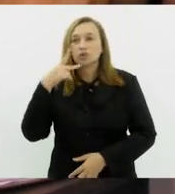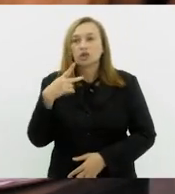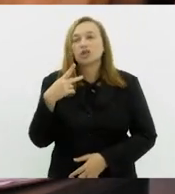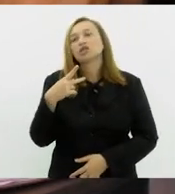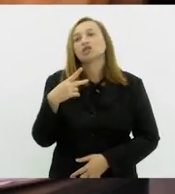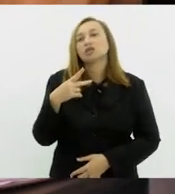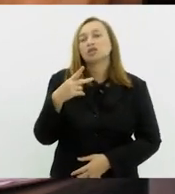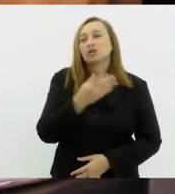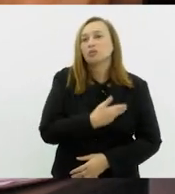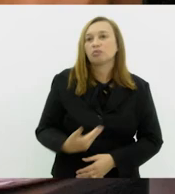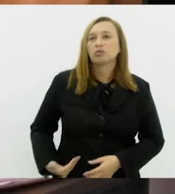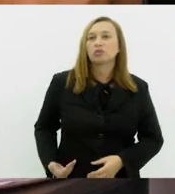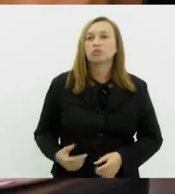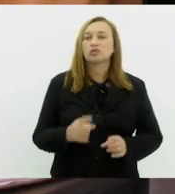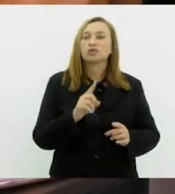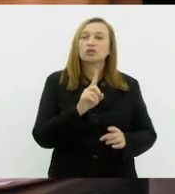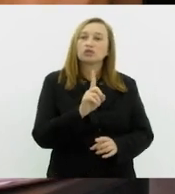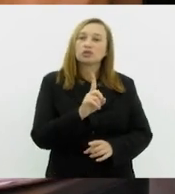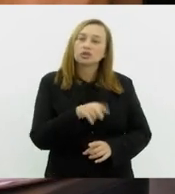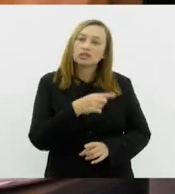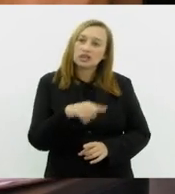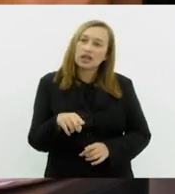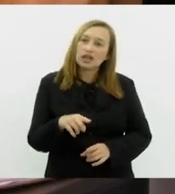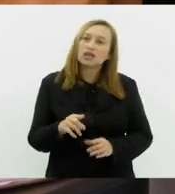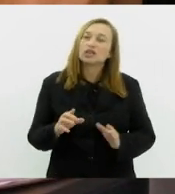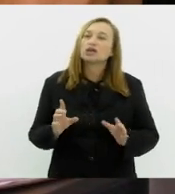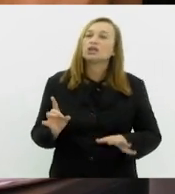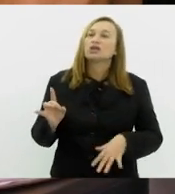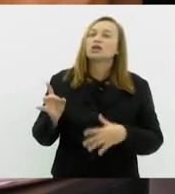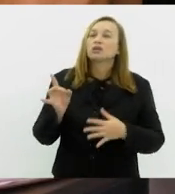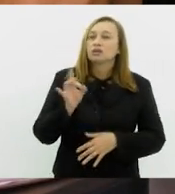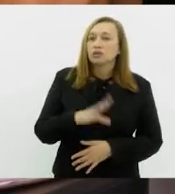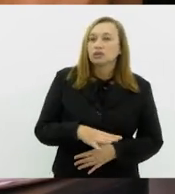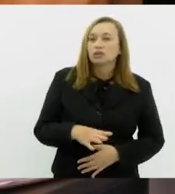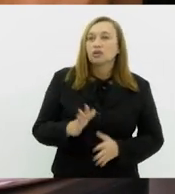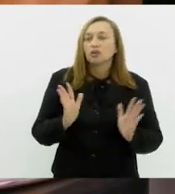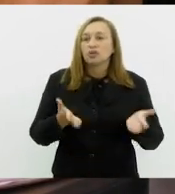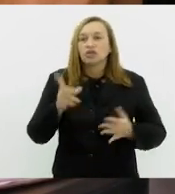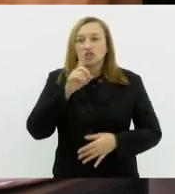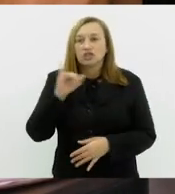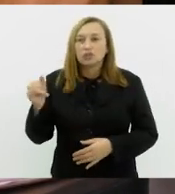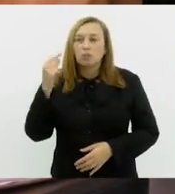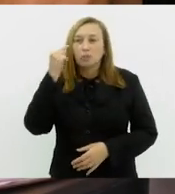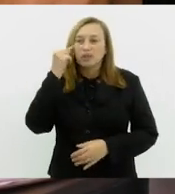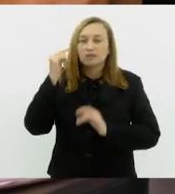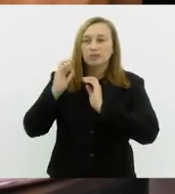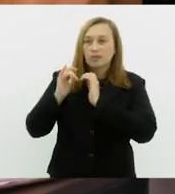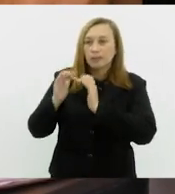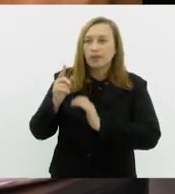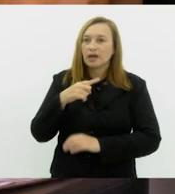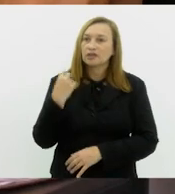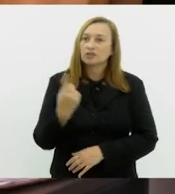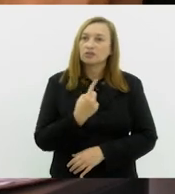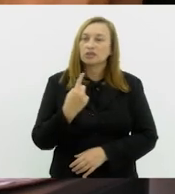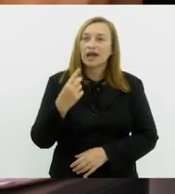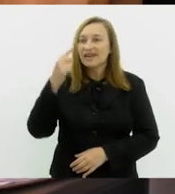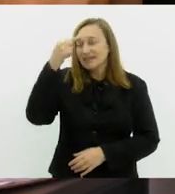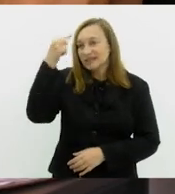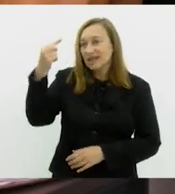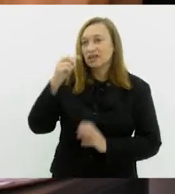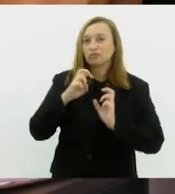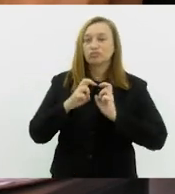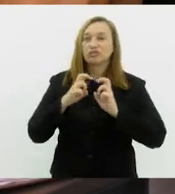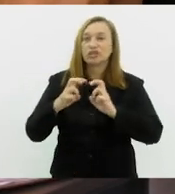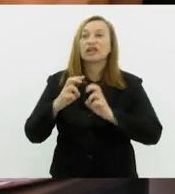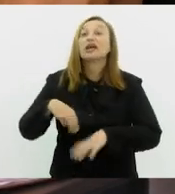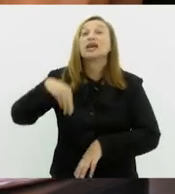são negados. E aí, por último, né, hoje é dia da Baixada, eu acho que uma reflexão que fica para nós é a ideia do trem. Quem são